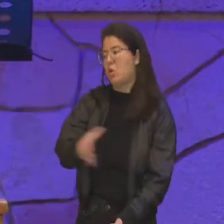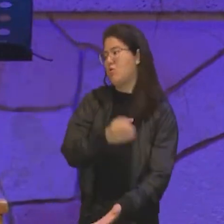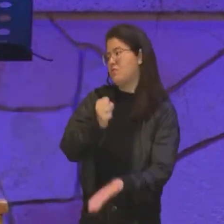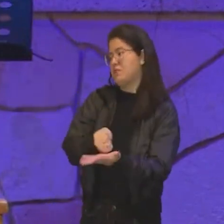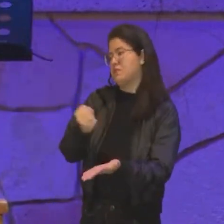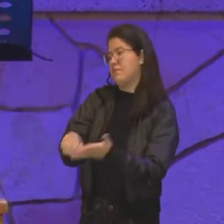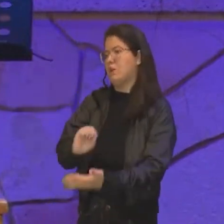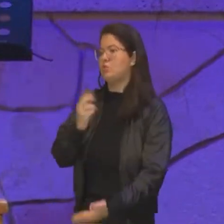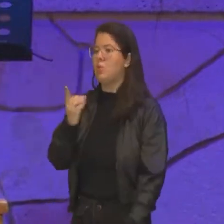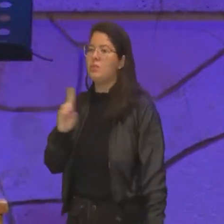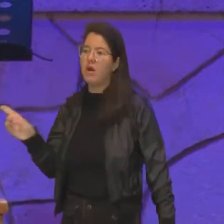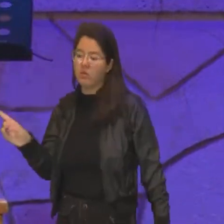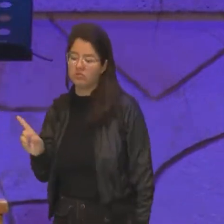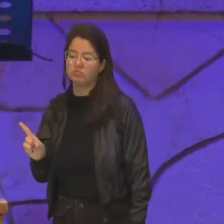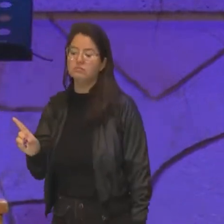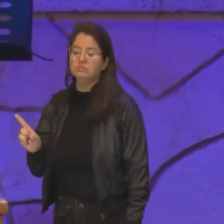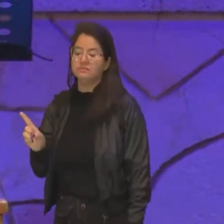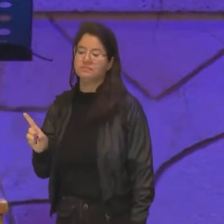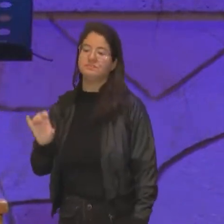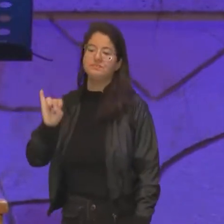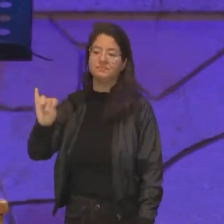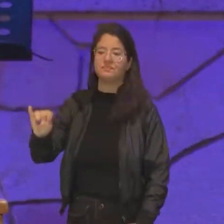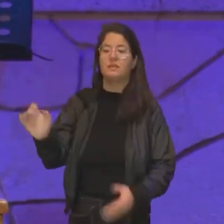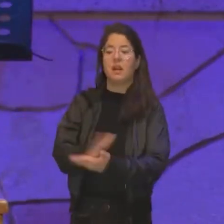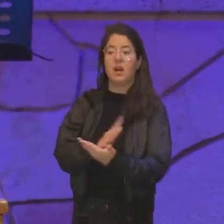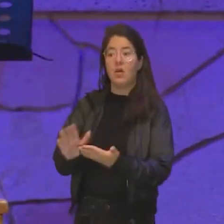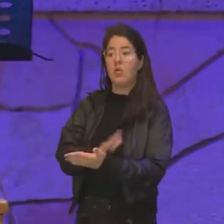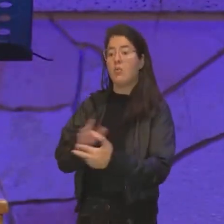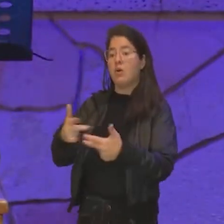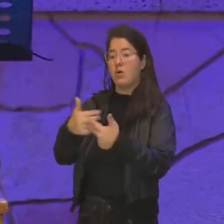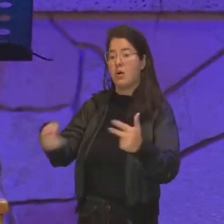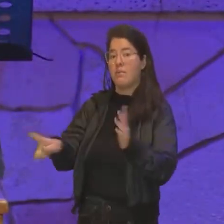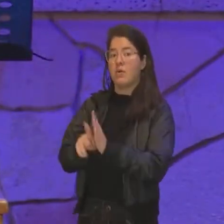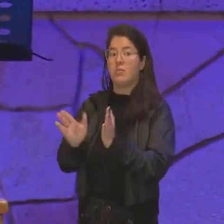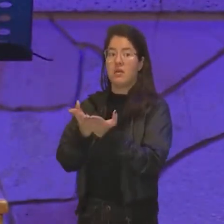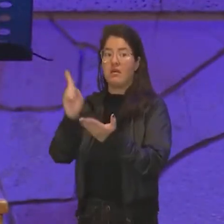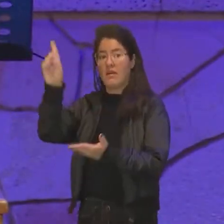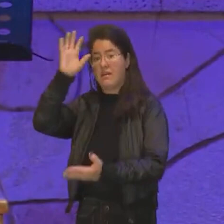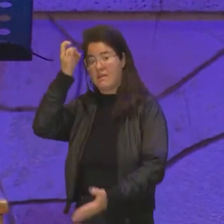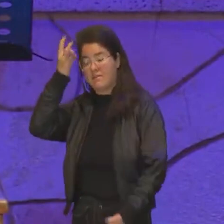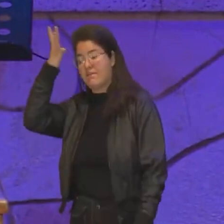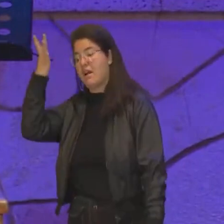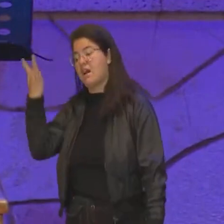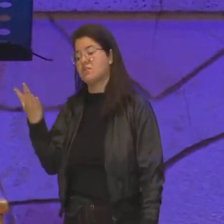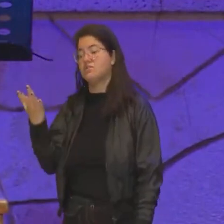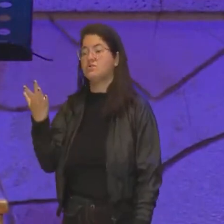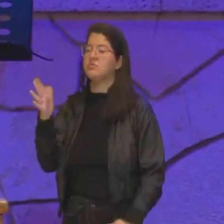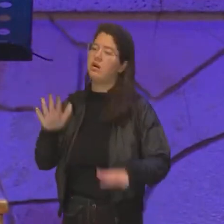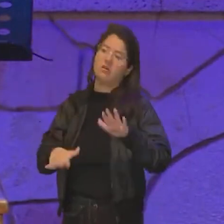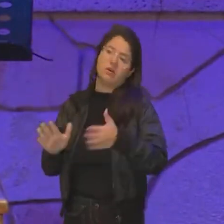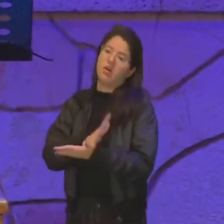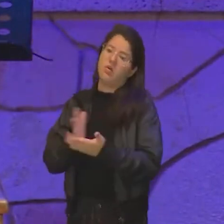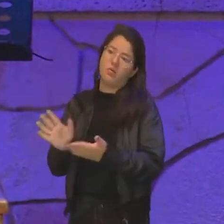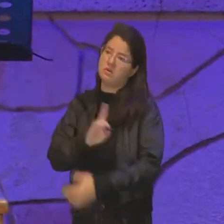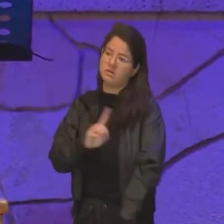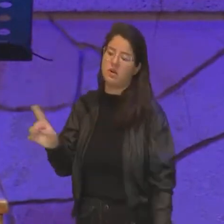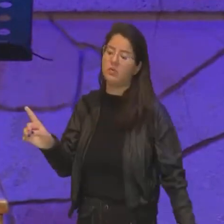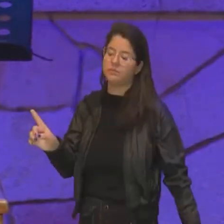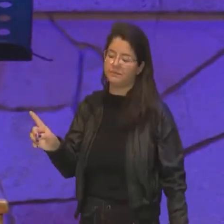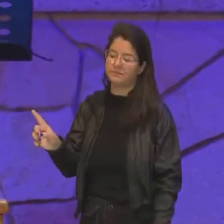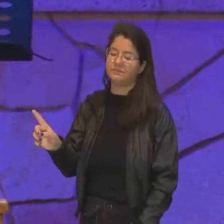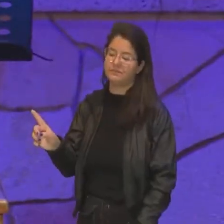ou não, se algumas questões da Bíblia são fáceis de entendimento, e não são, algumas delas,